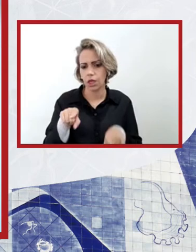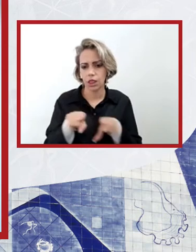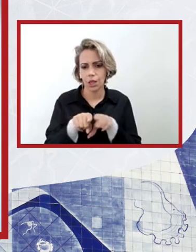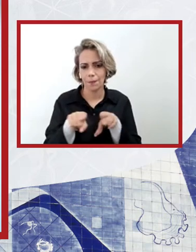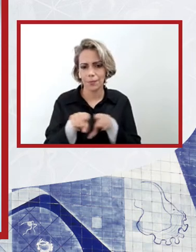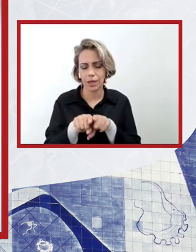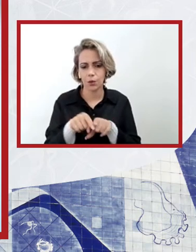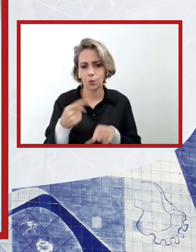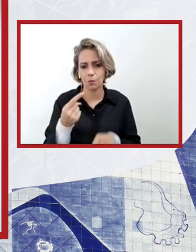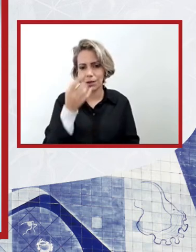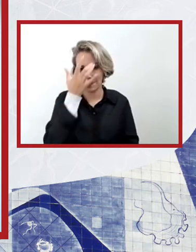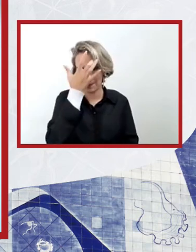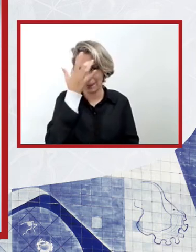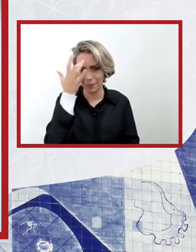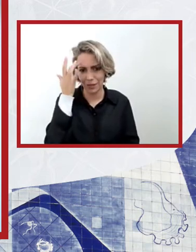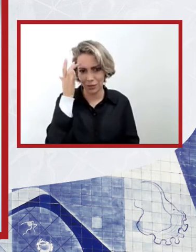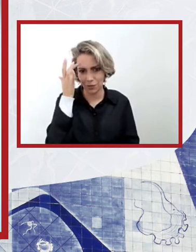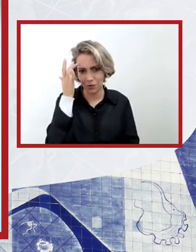uma pessoa